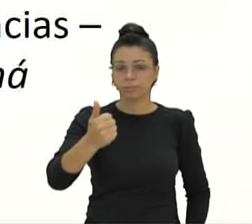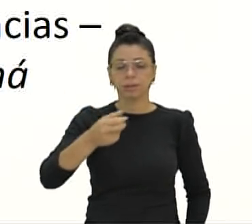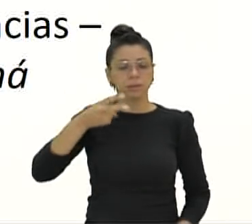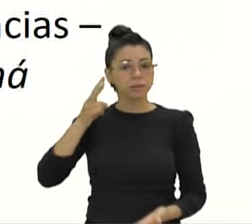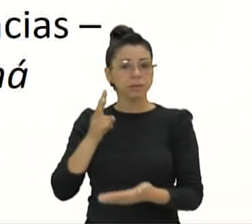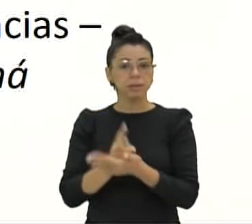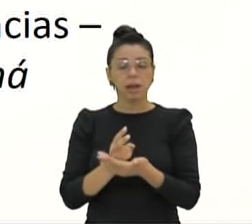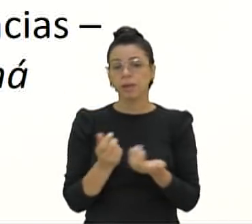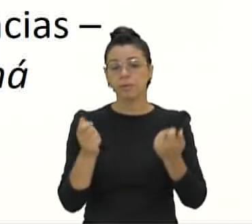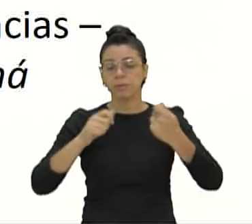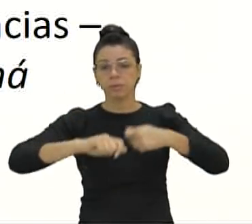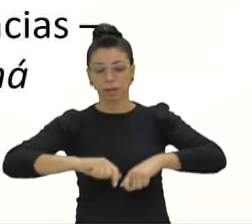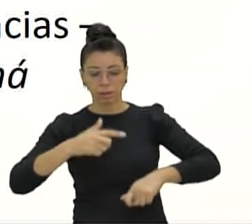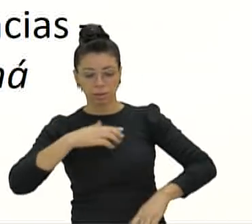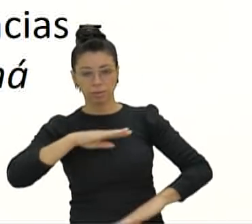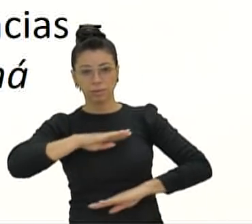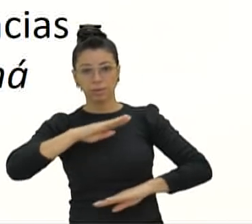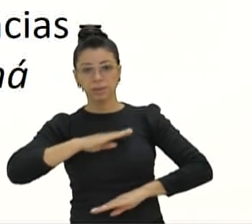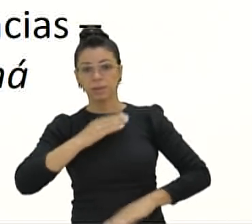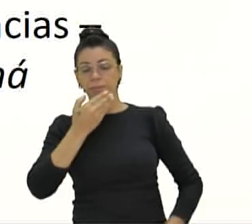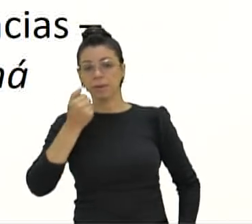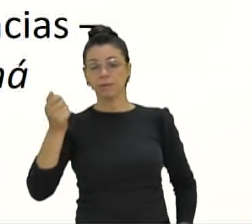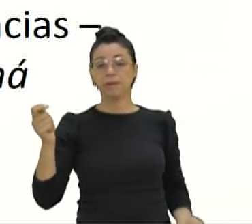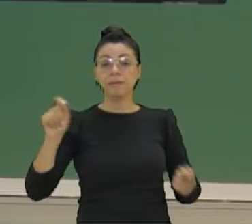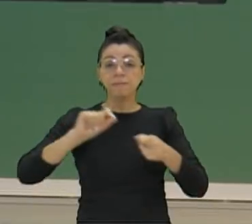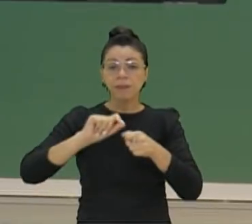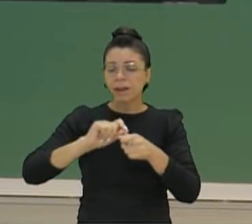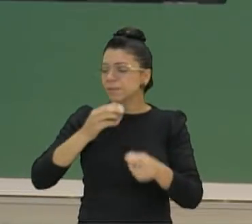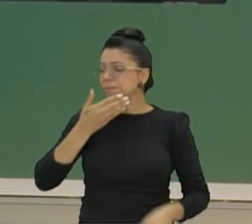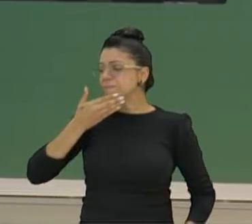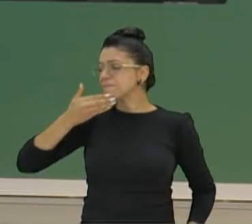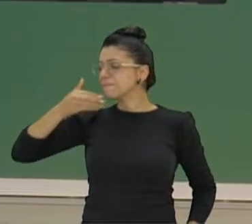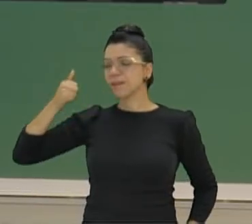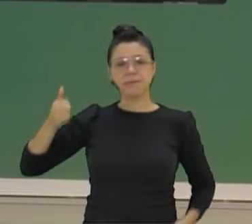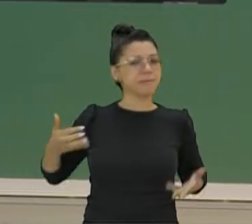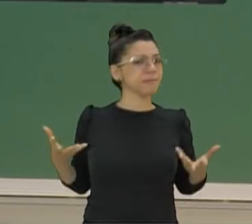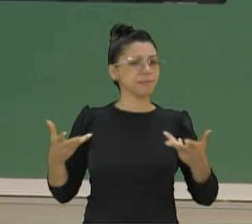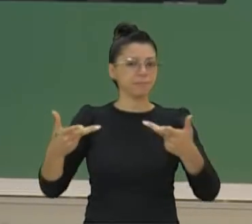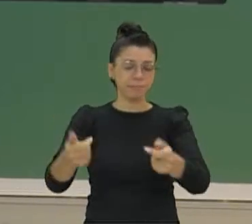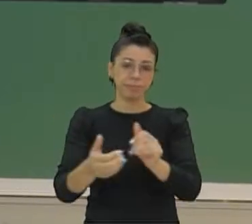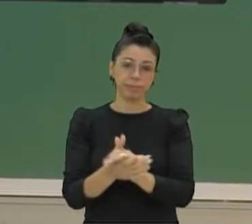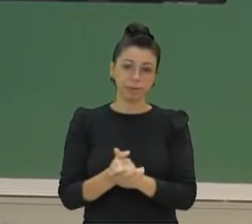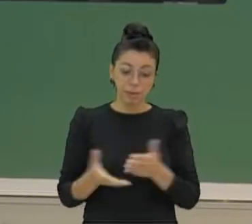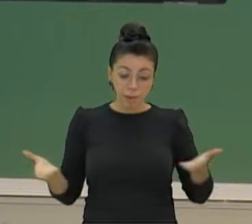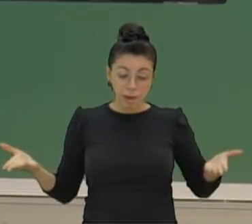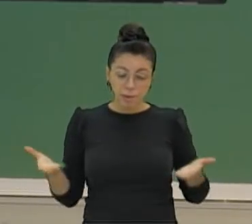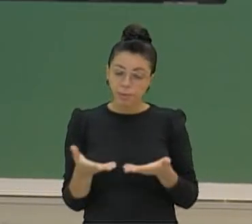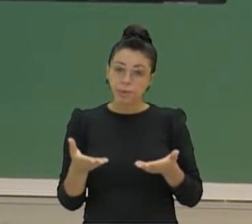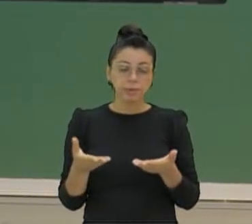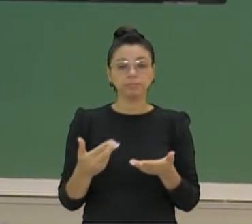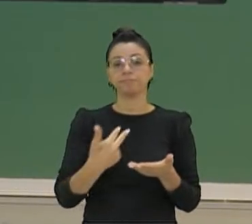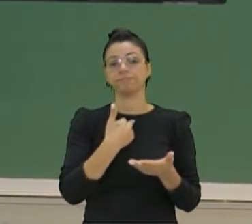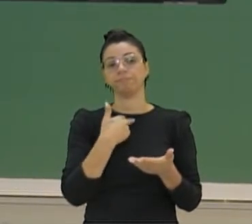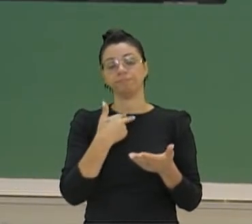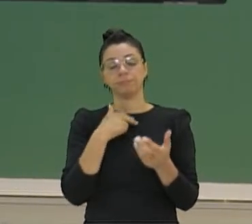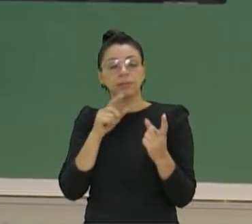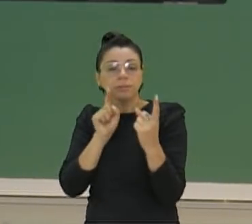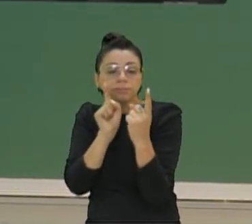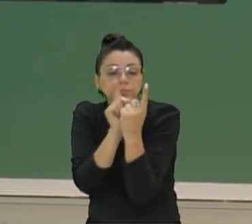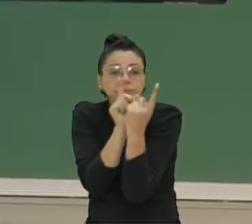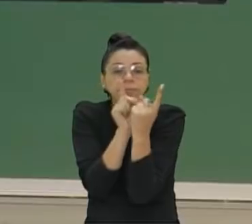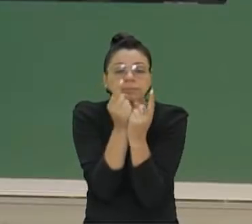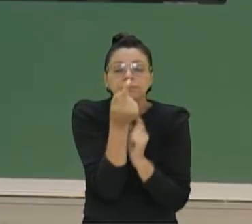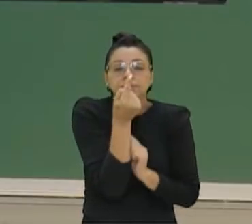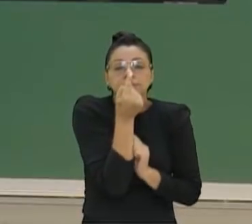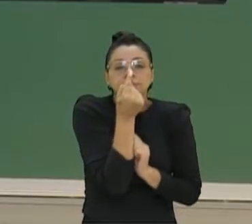tem condições melhores para fazer melhor ainda. No momento nós não podemos estar juntos, não podemos estar próximos na